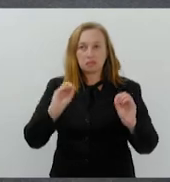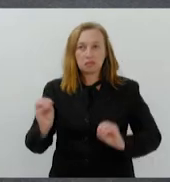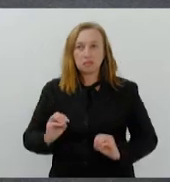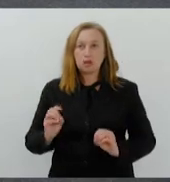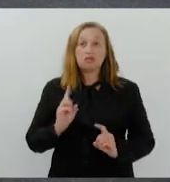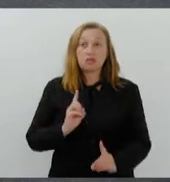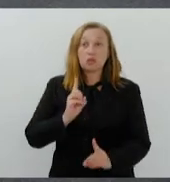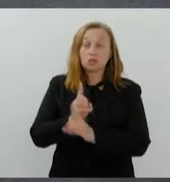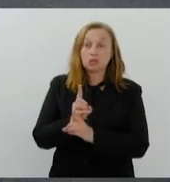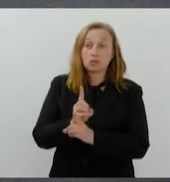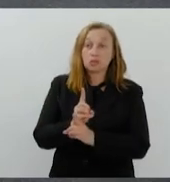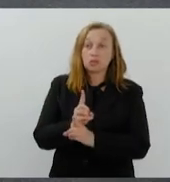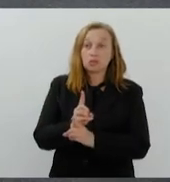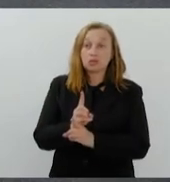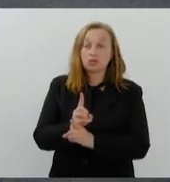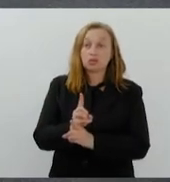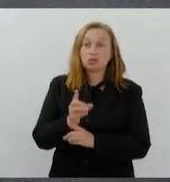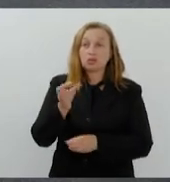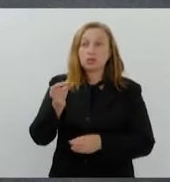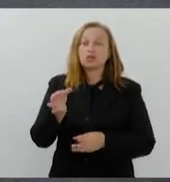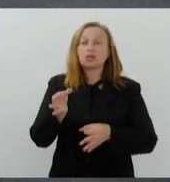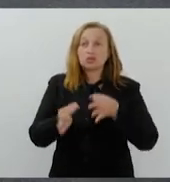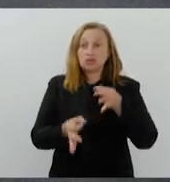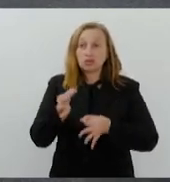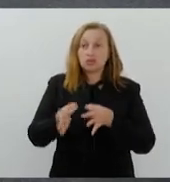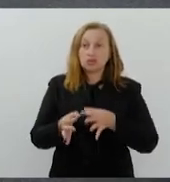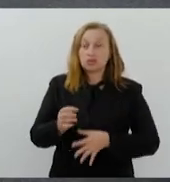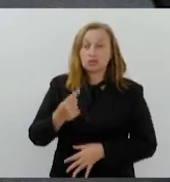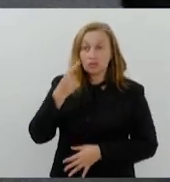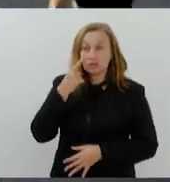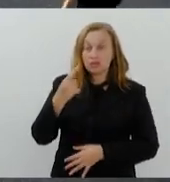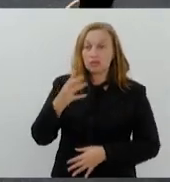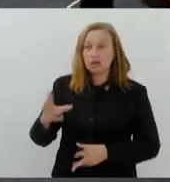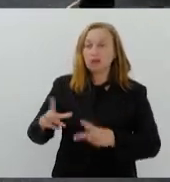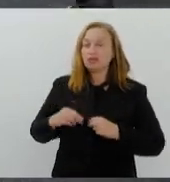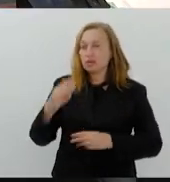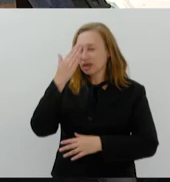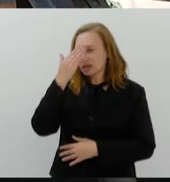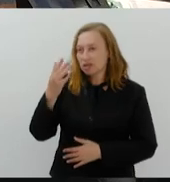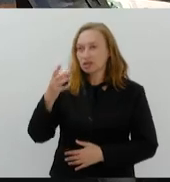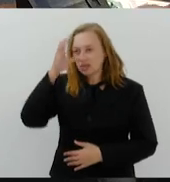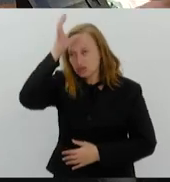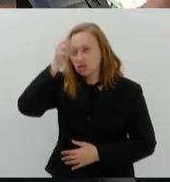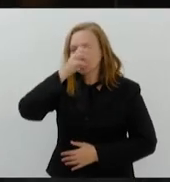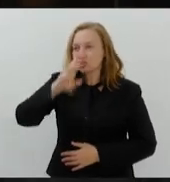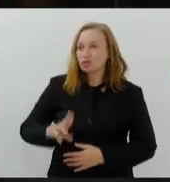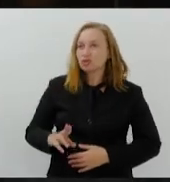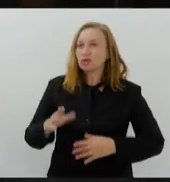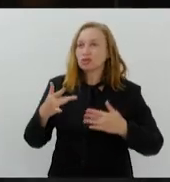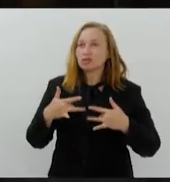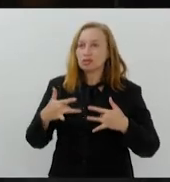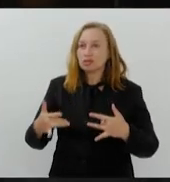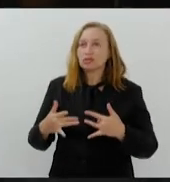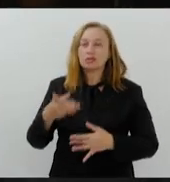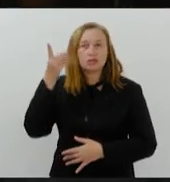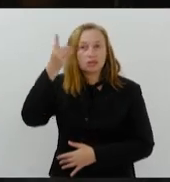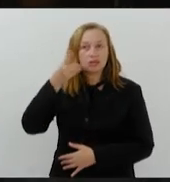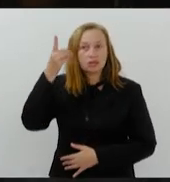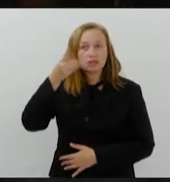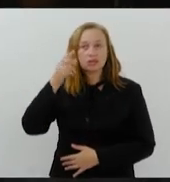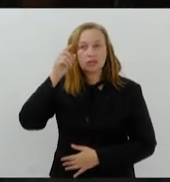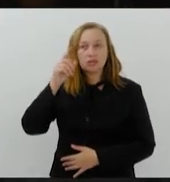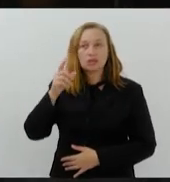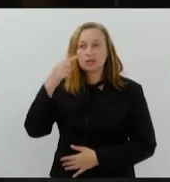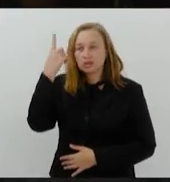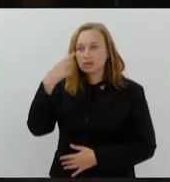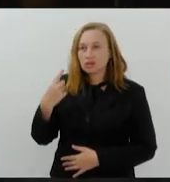encontrarão comigo nos bancos dos réus, porque é isso que vocês merecem. Muito obrigada, deputada Tia Ju. Minha solidariedade, deputada Dani, e